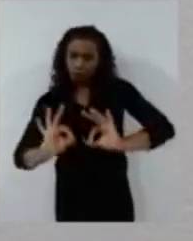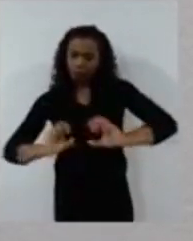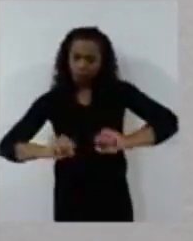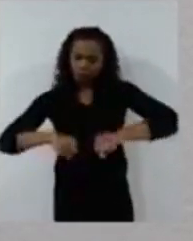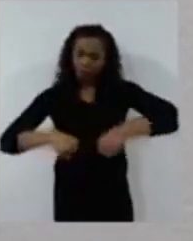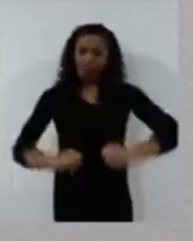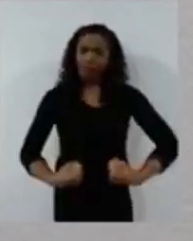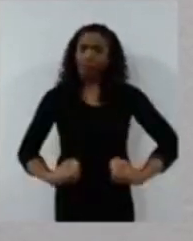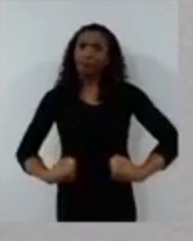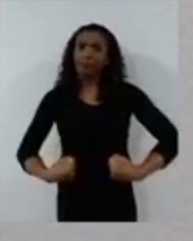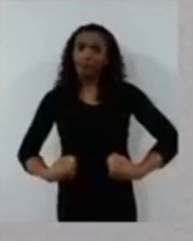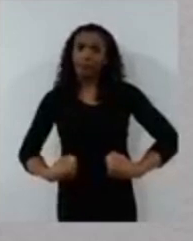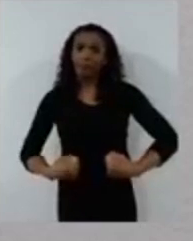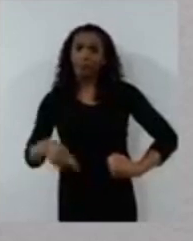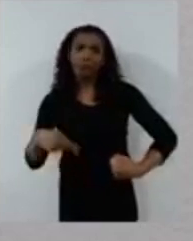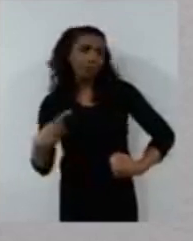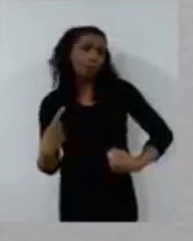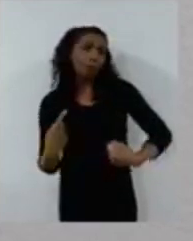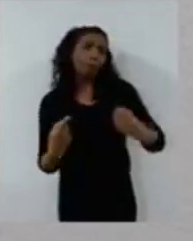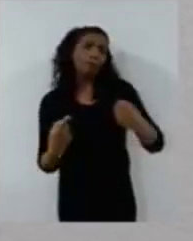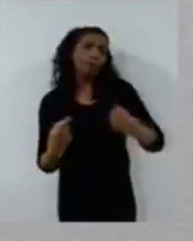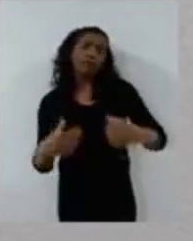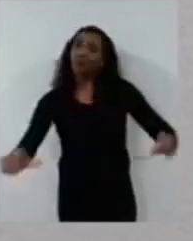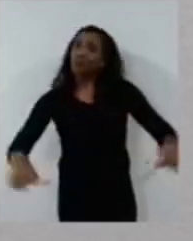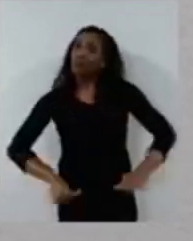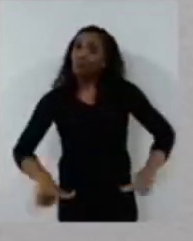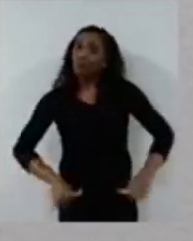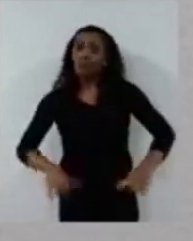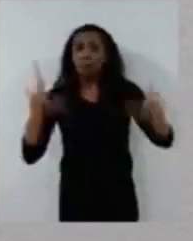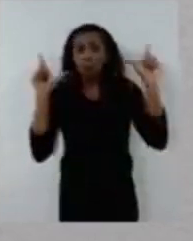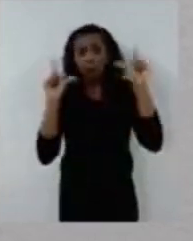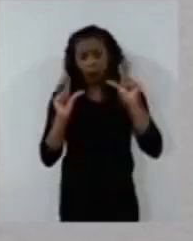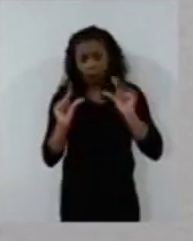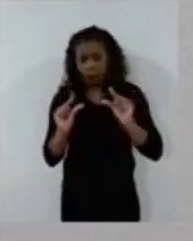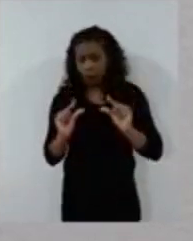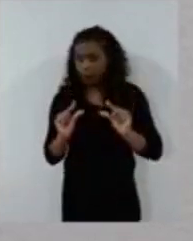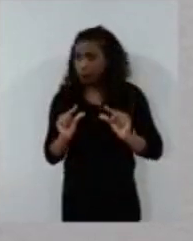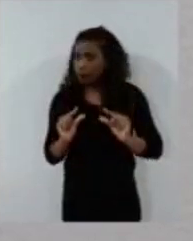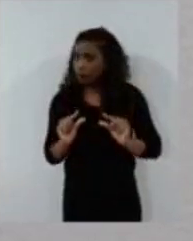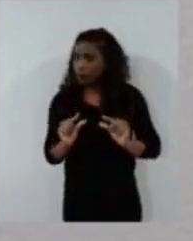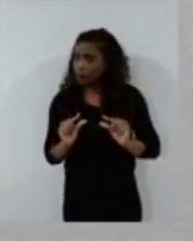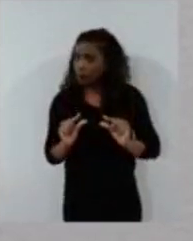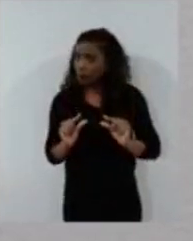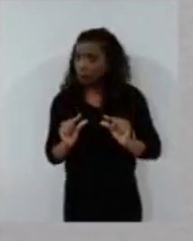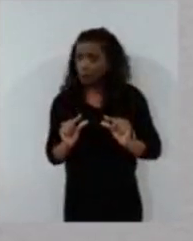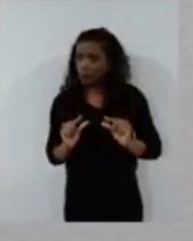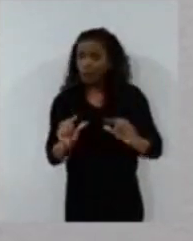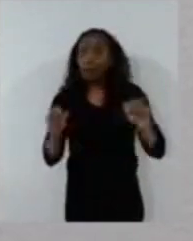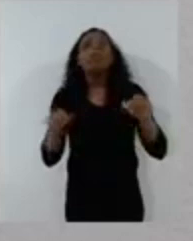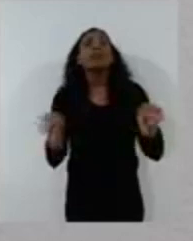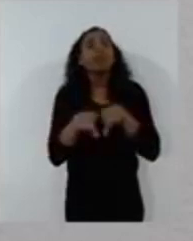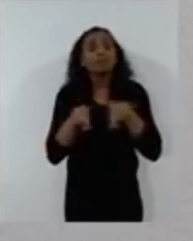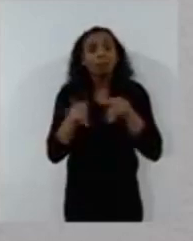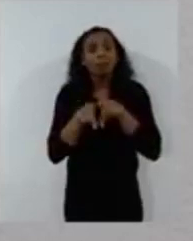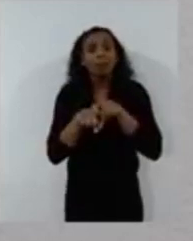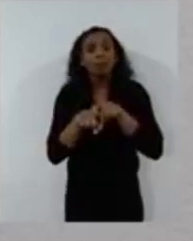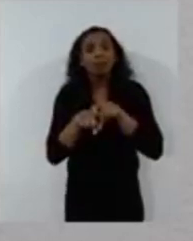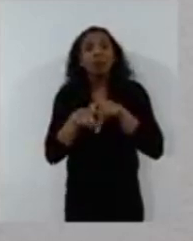que a gente sofra o menor dano possível e para que o nosso sistema de saúde